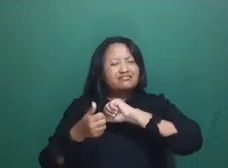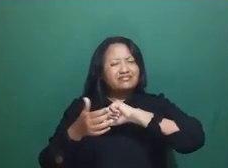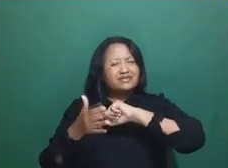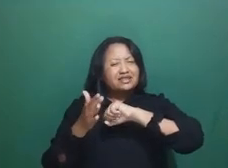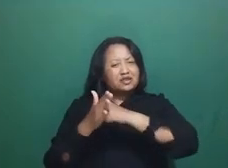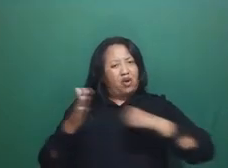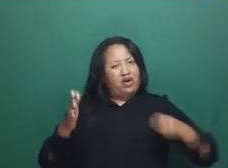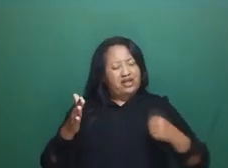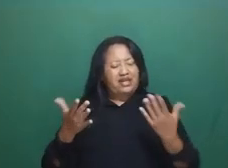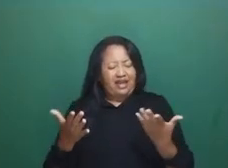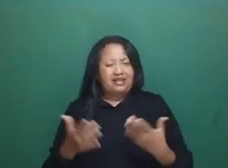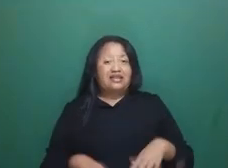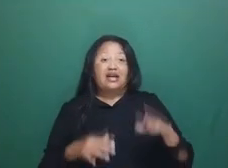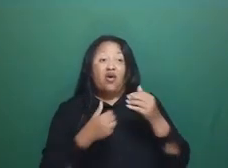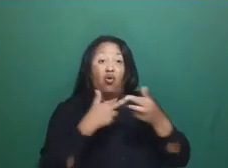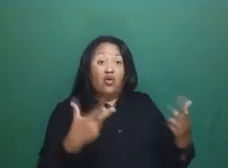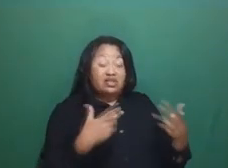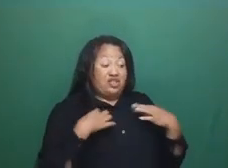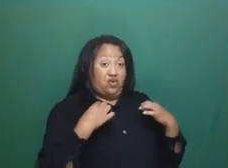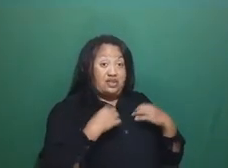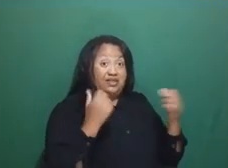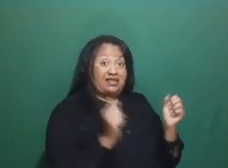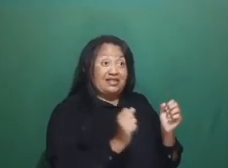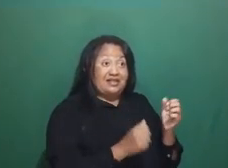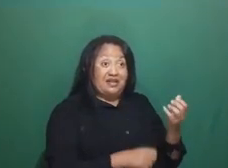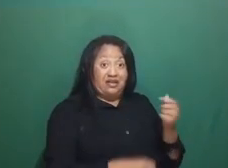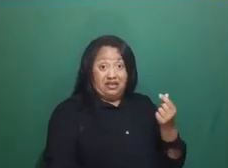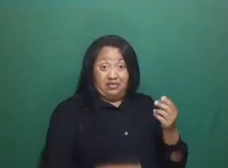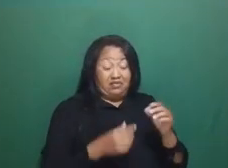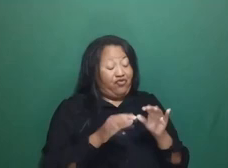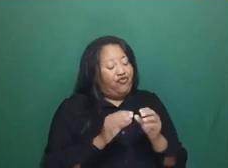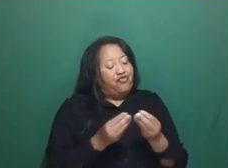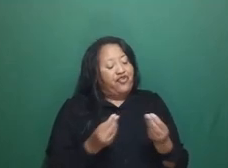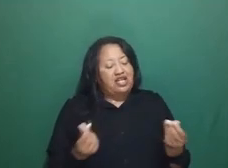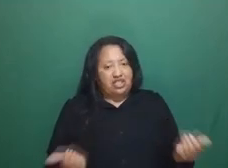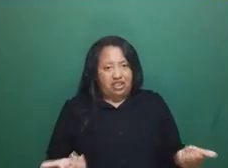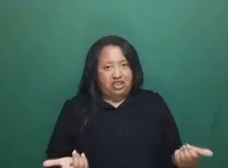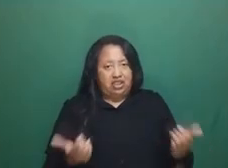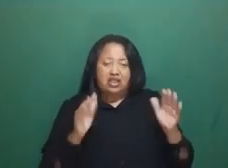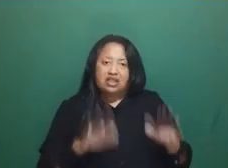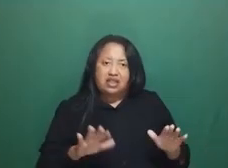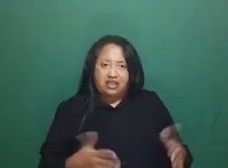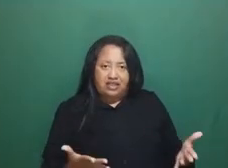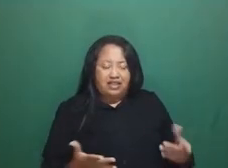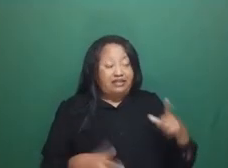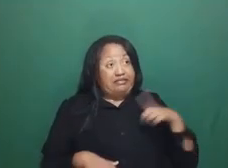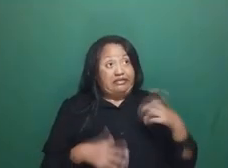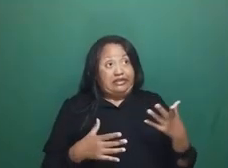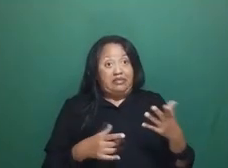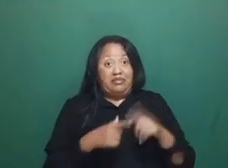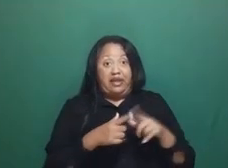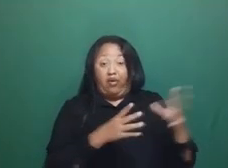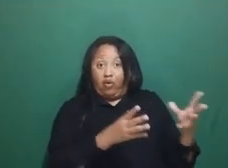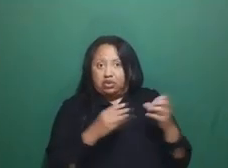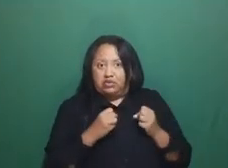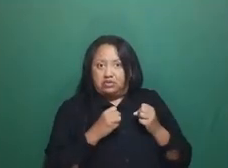a roupa os nossos guarda-roupa os nossos armário de peças baratas frágeis né E altamente contaminantes é